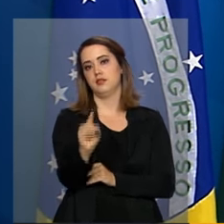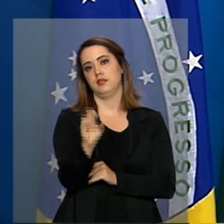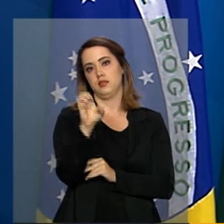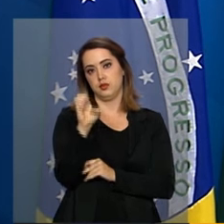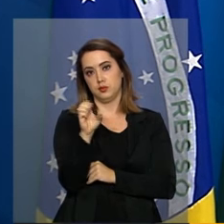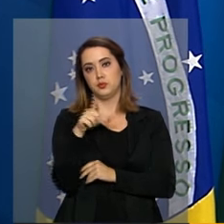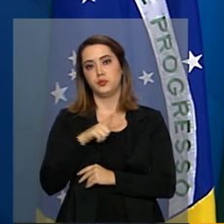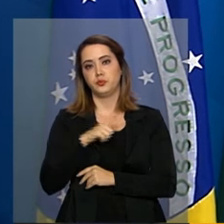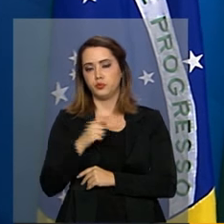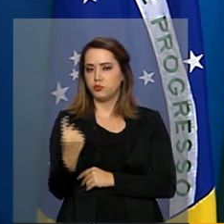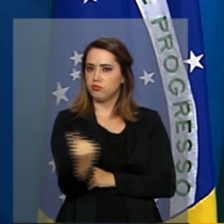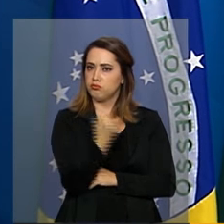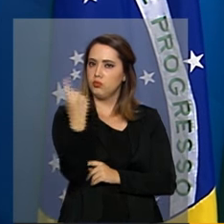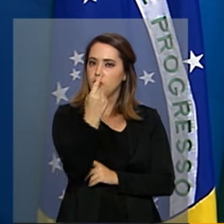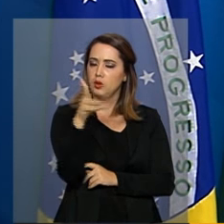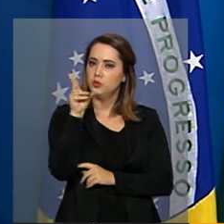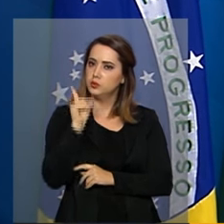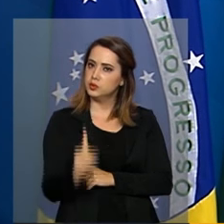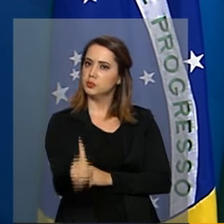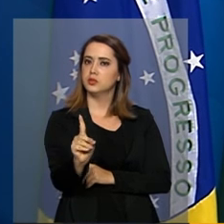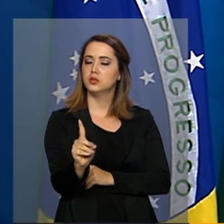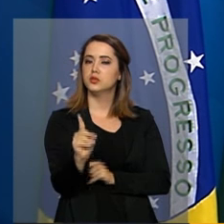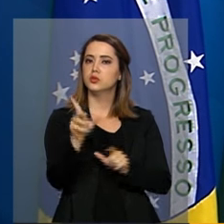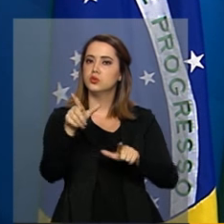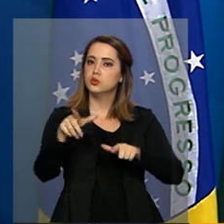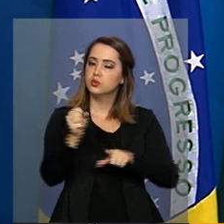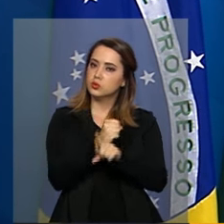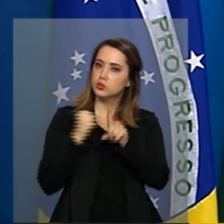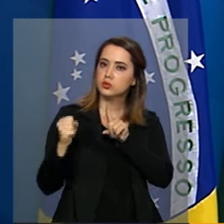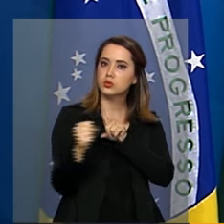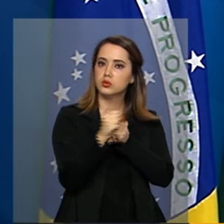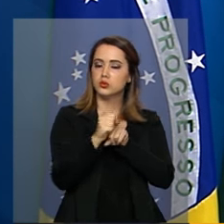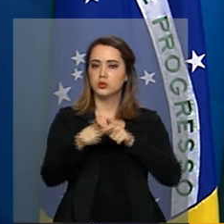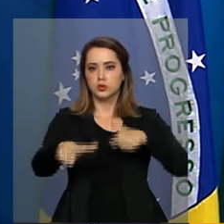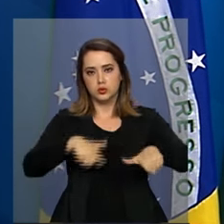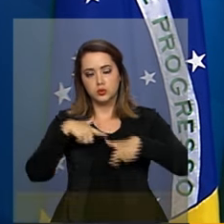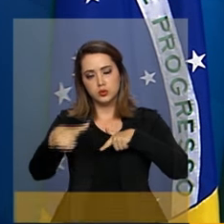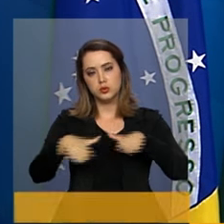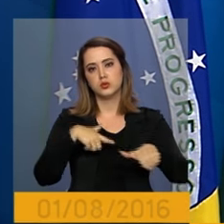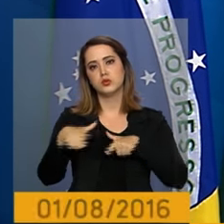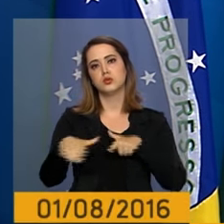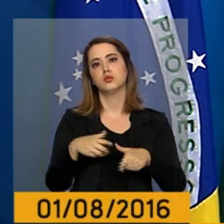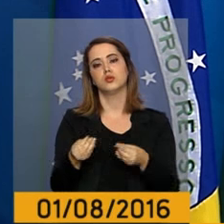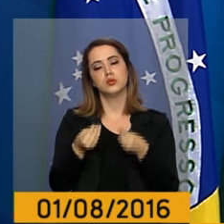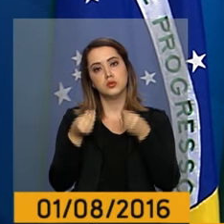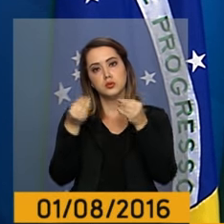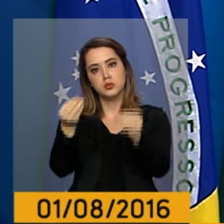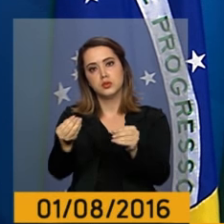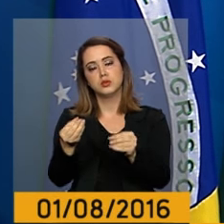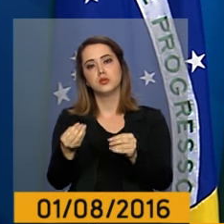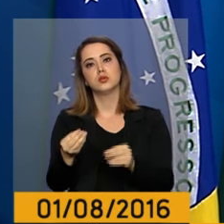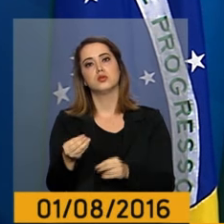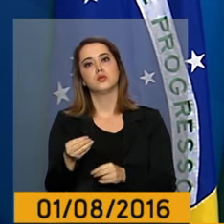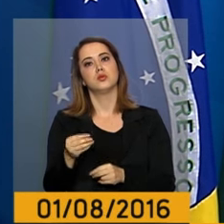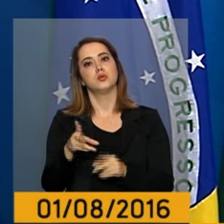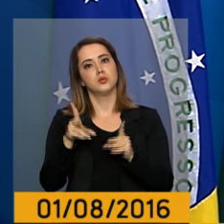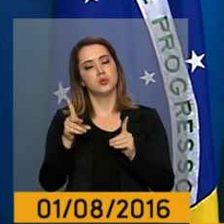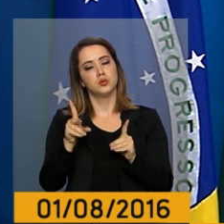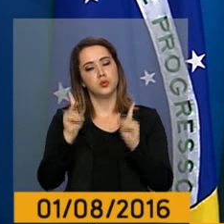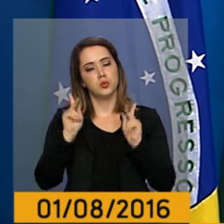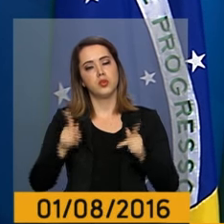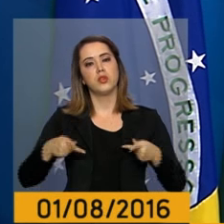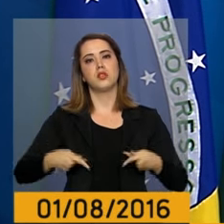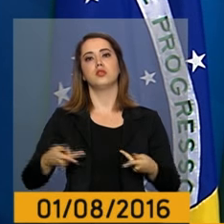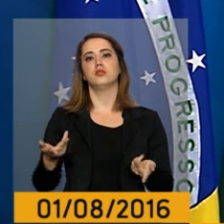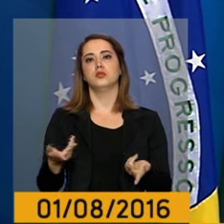primeiro direito social, nós estamos pensando precisamente na dignidade da pessoa humana. Ora bem, do instante que